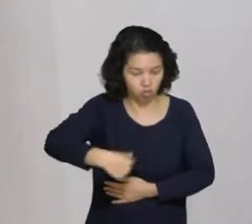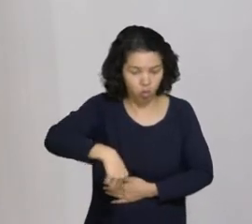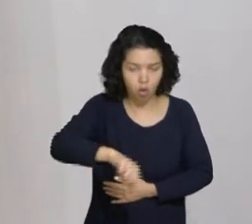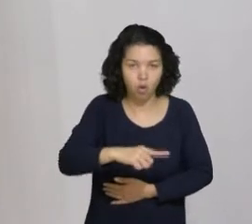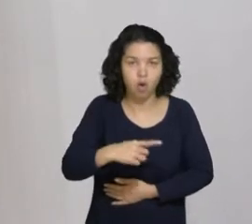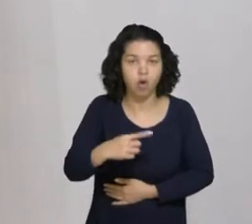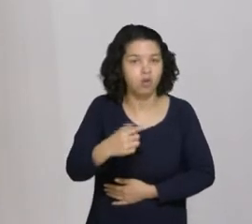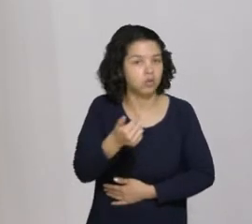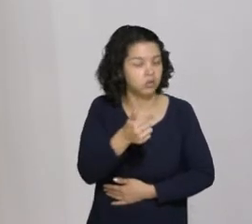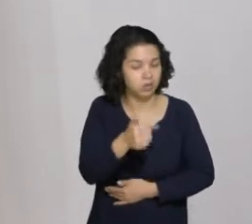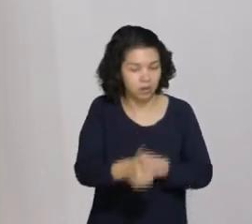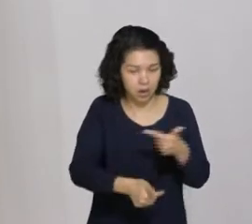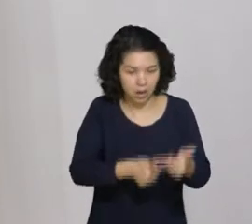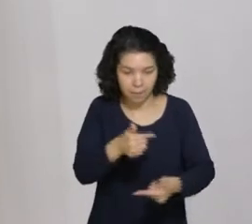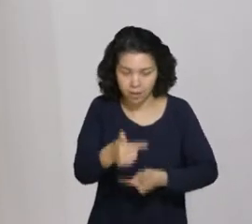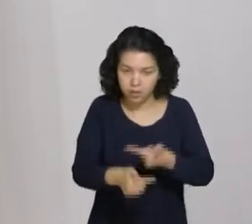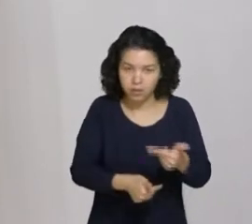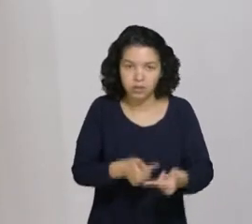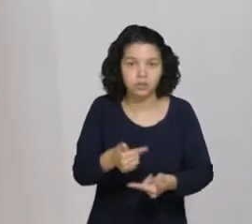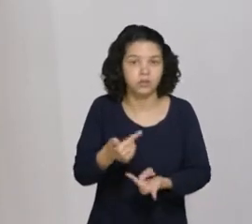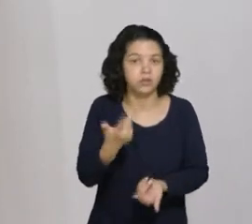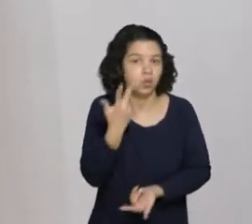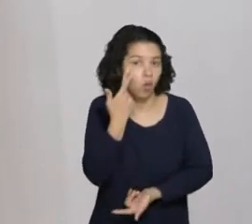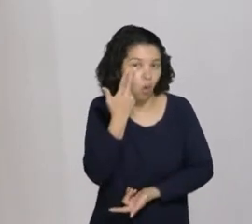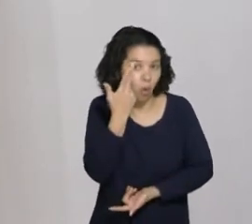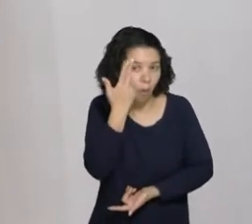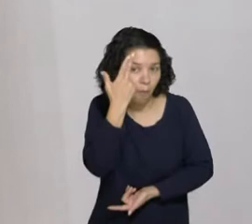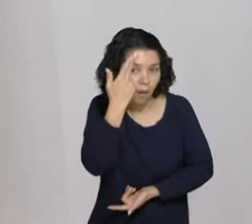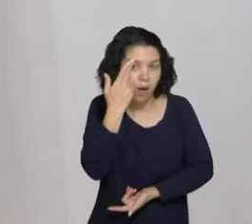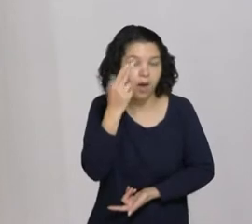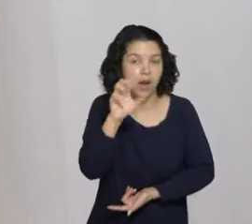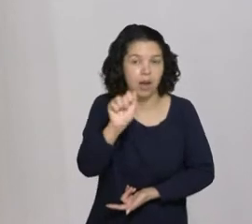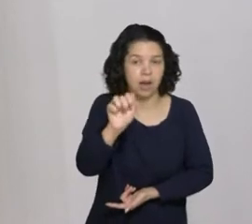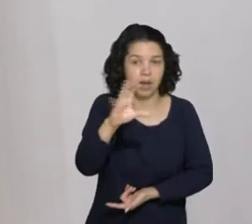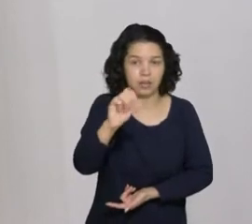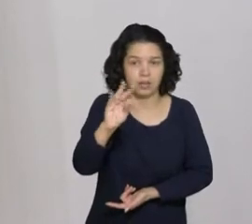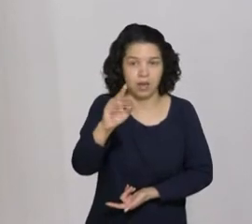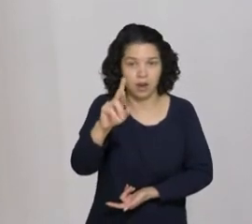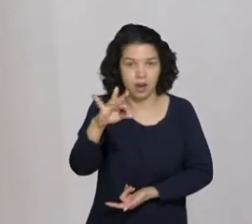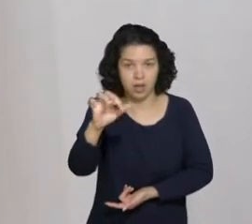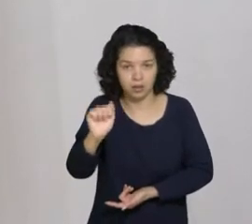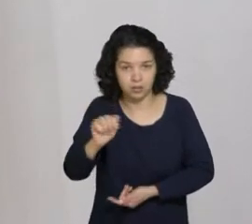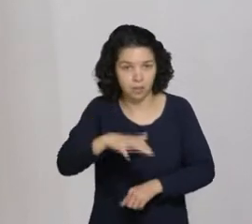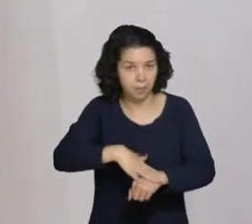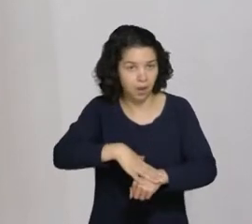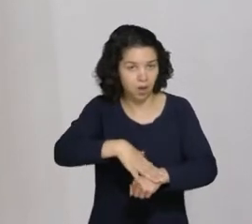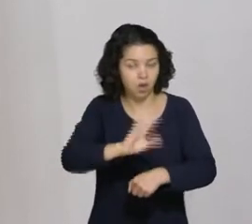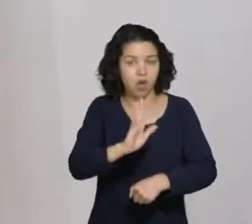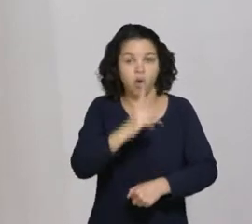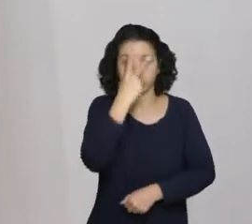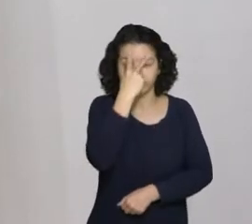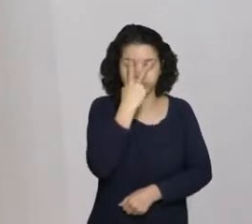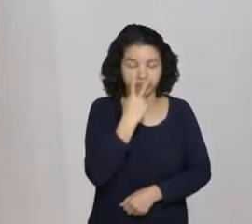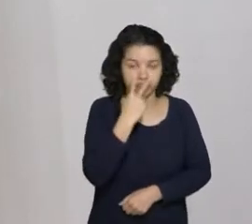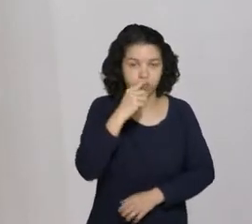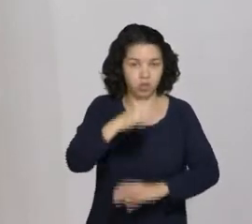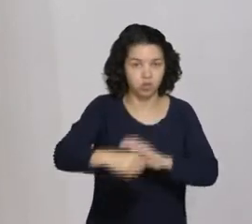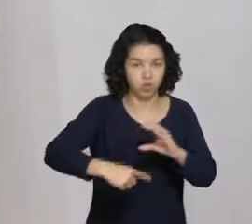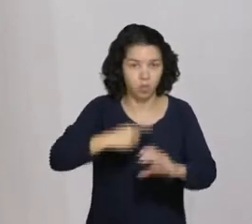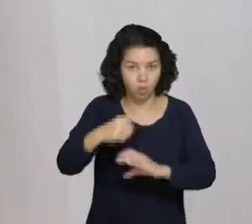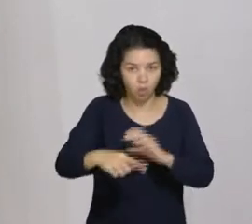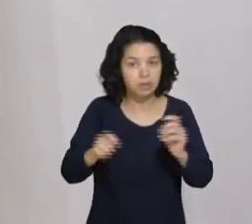estamos operando Cataratas que é o que é a maior causa de cegueira no mundo de cegueira